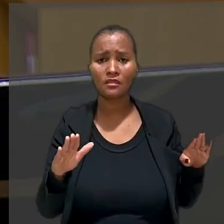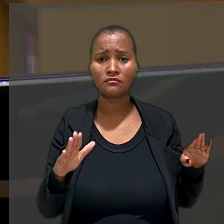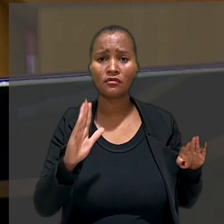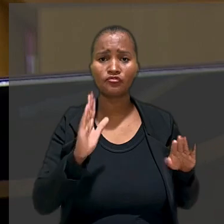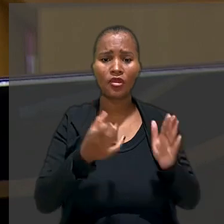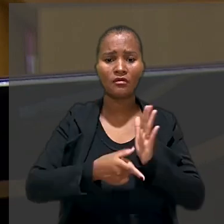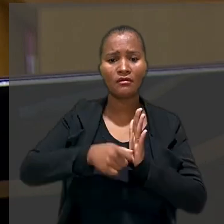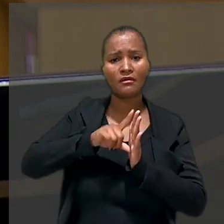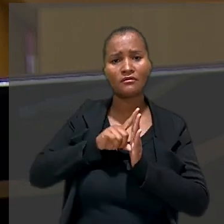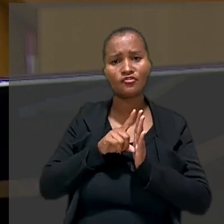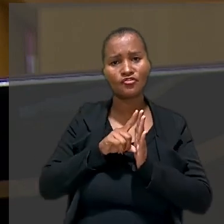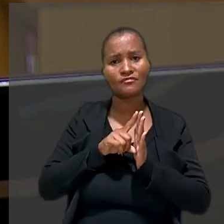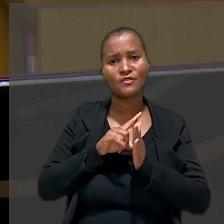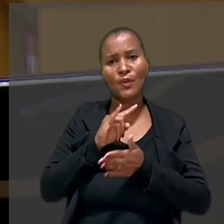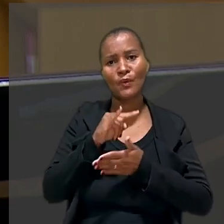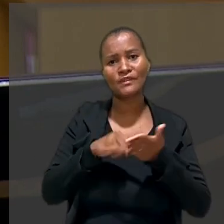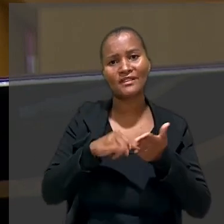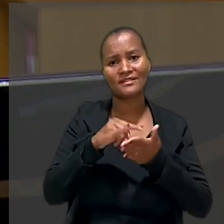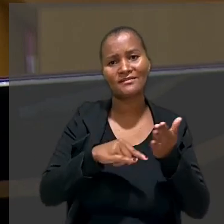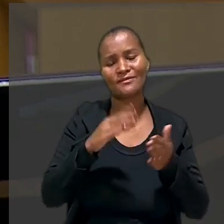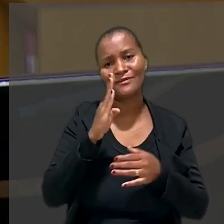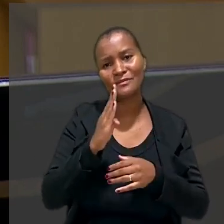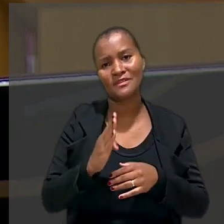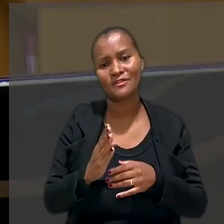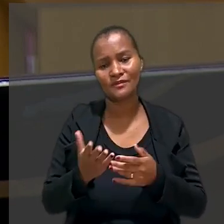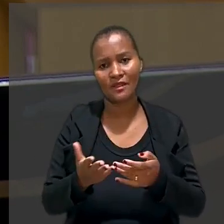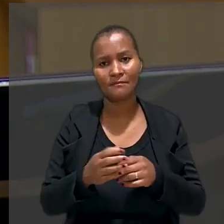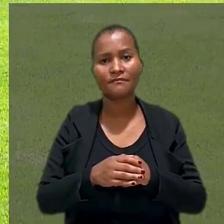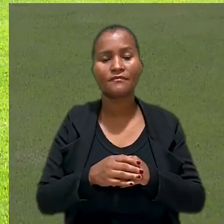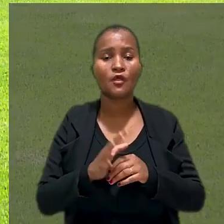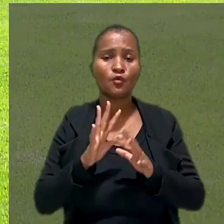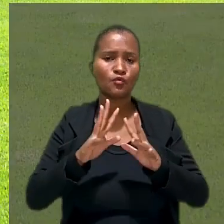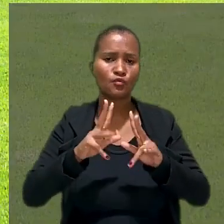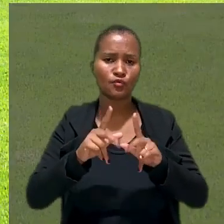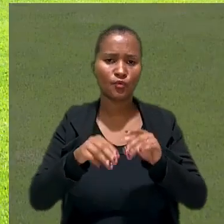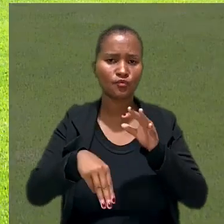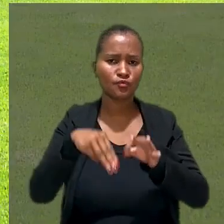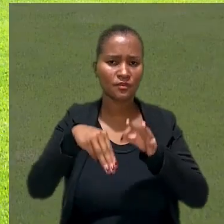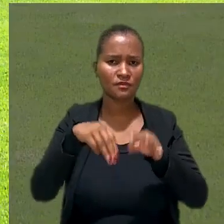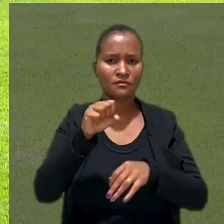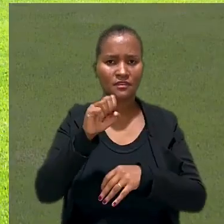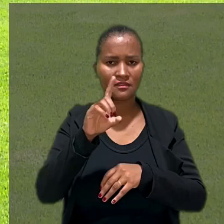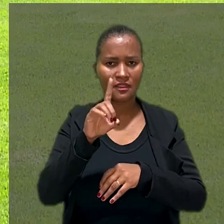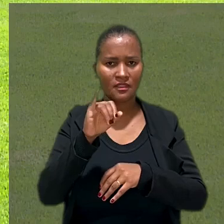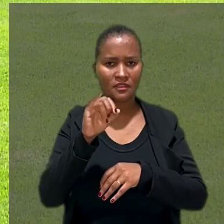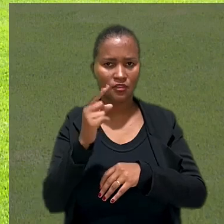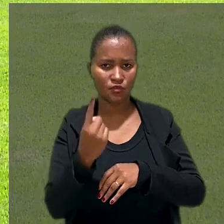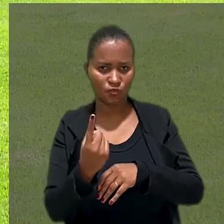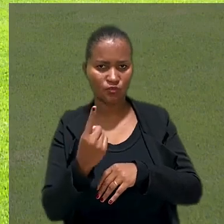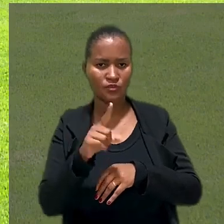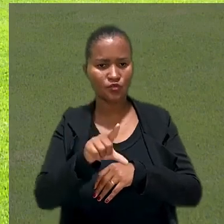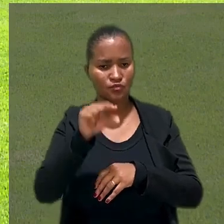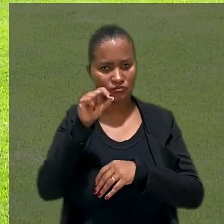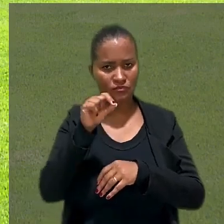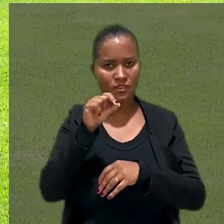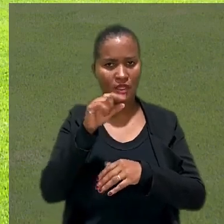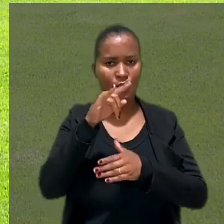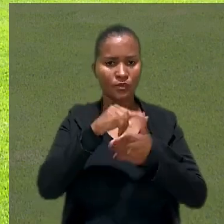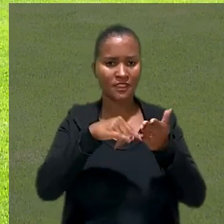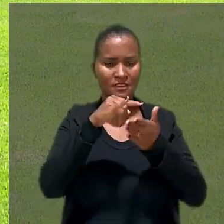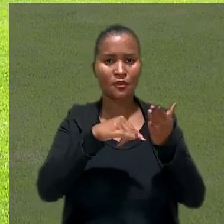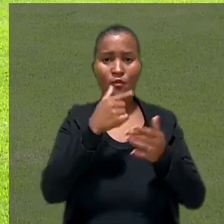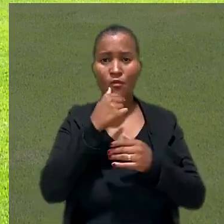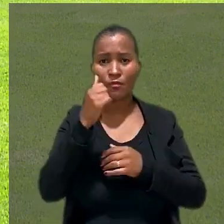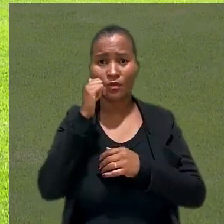já se teria um estágio anterior de devida qualificação. Assim, por maioria, os ministros da SDI1 decidiram que